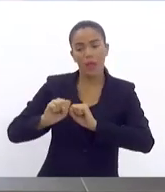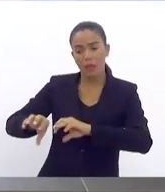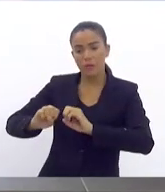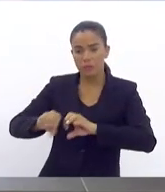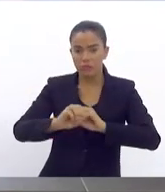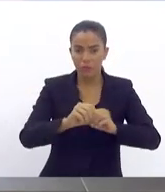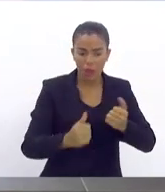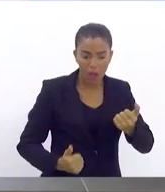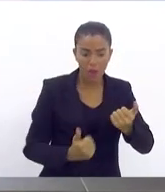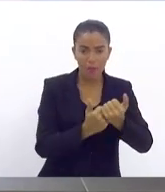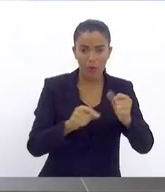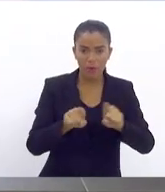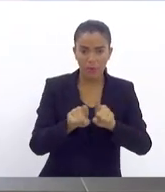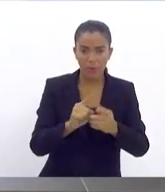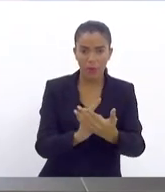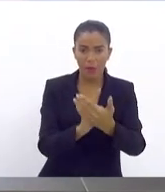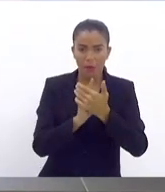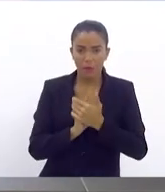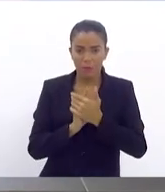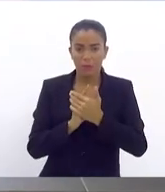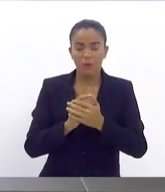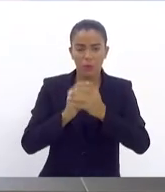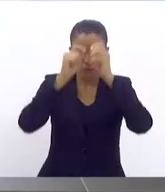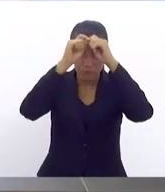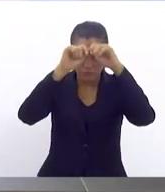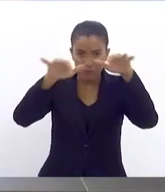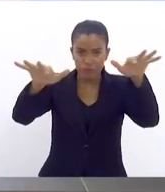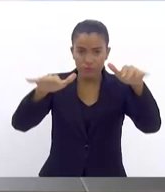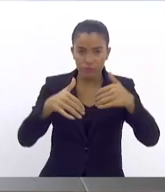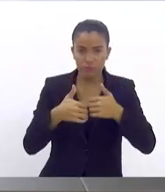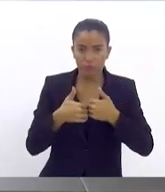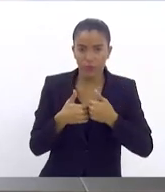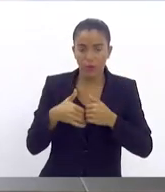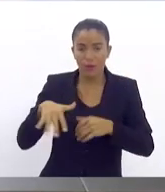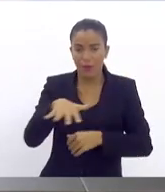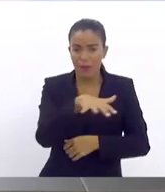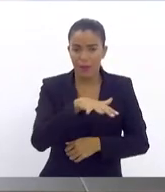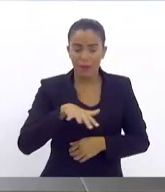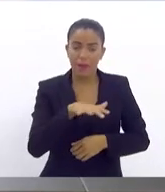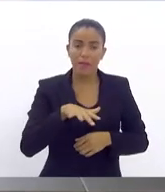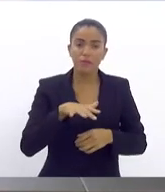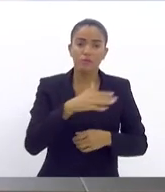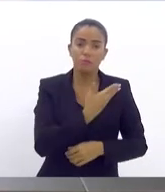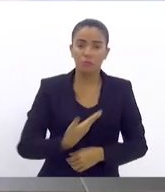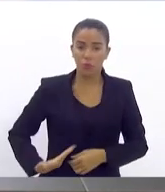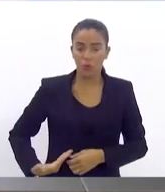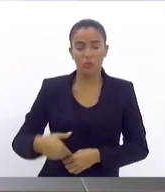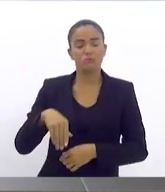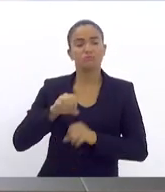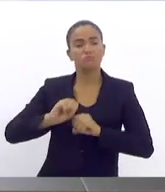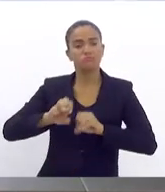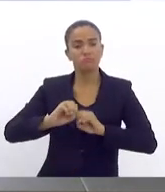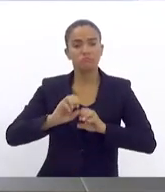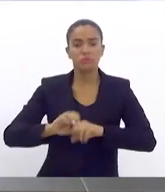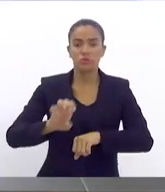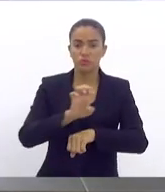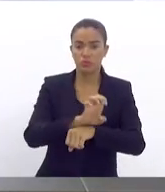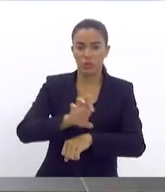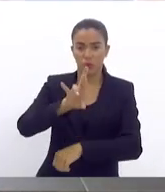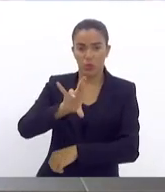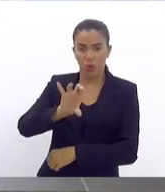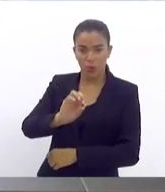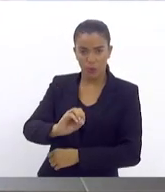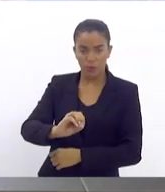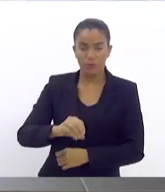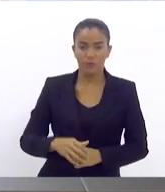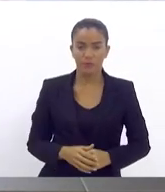para apoio e acolhimento de alunos com transtorno de espectro autista na rede pública de ensino do Estado do Rio de